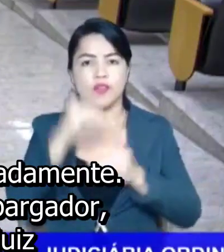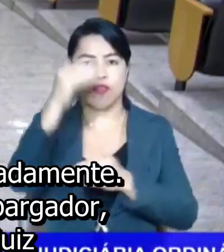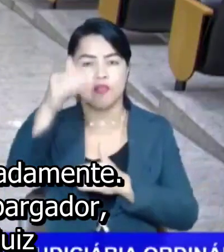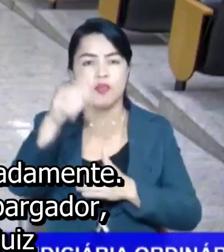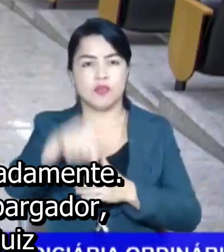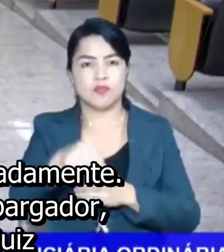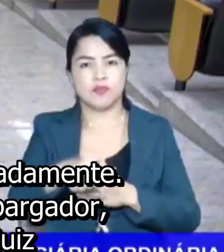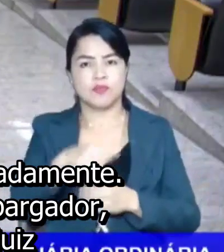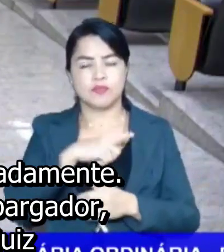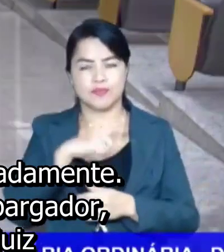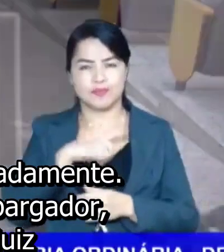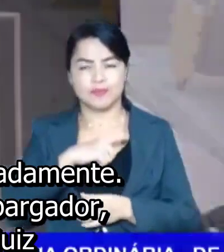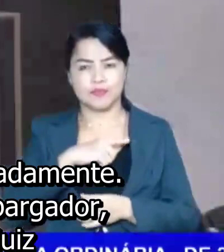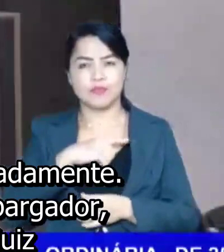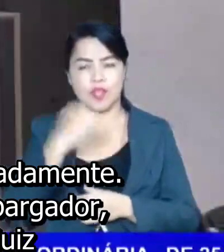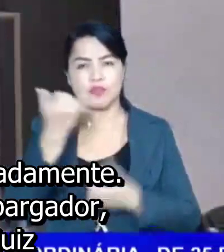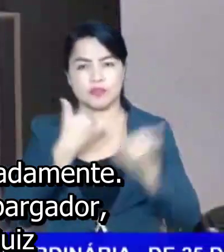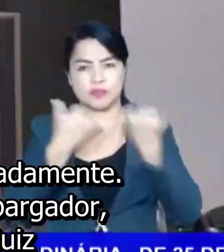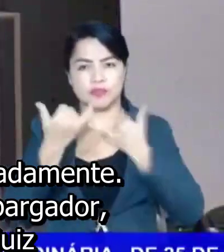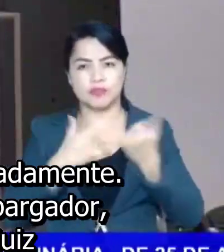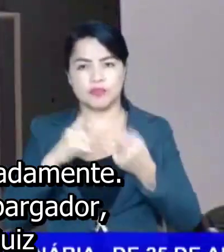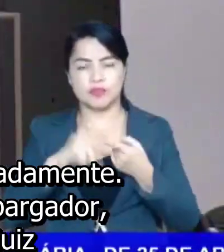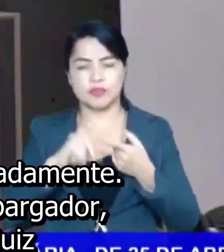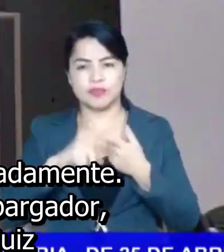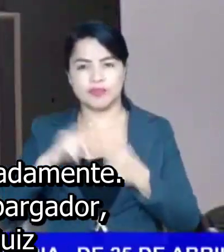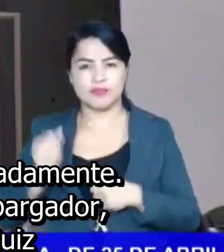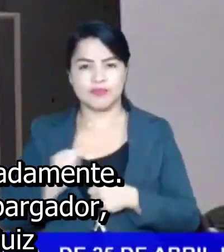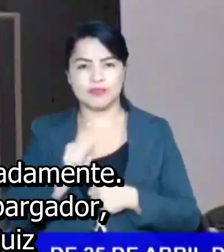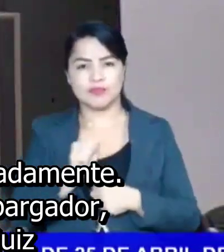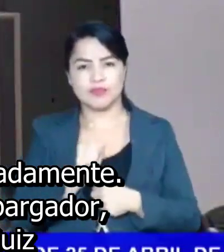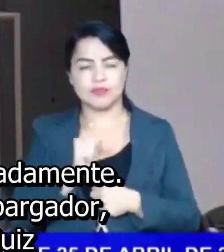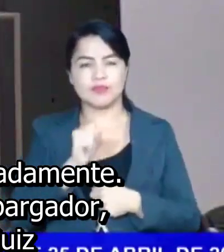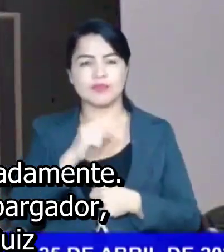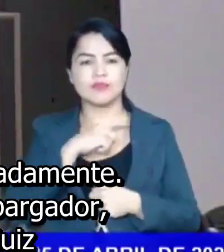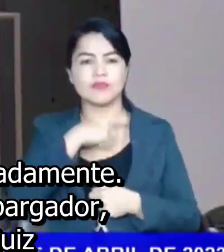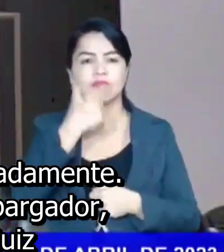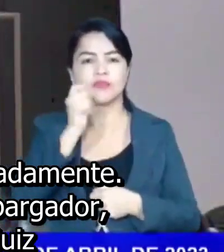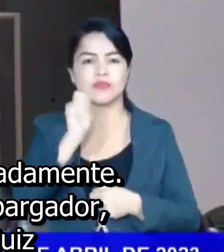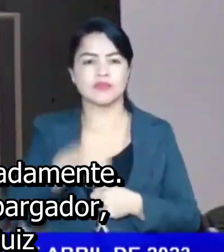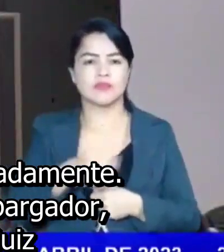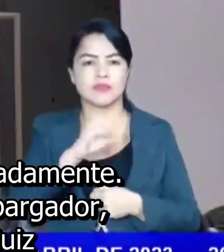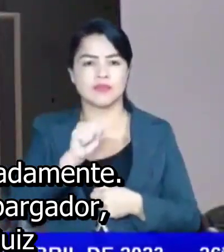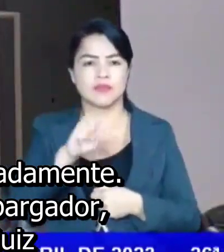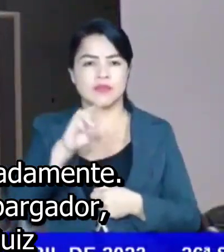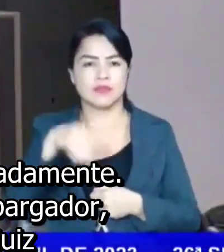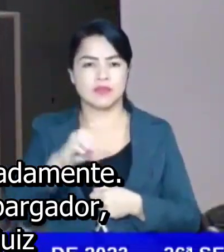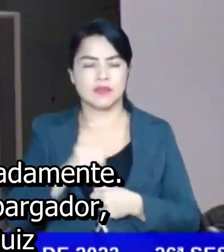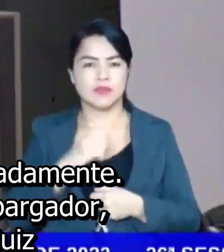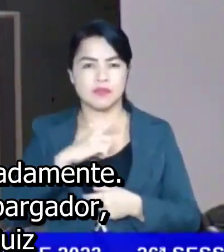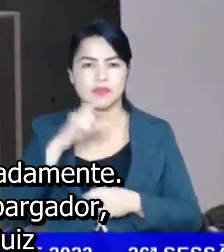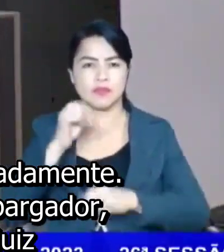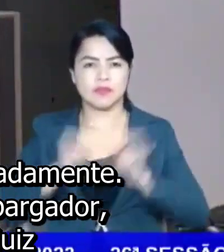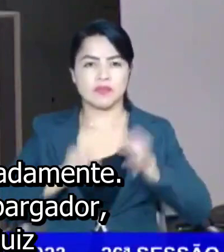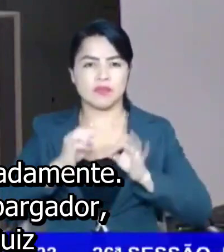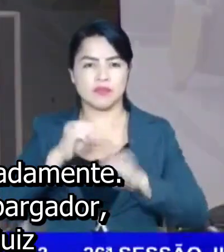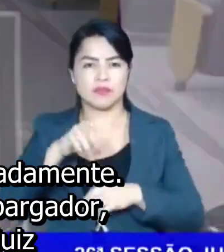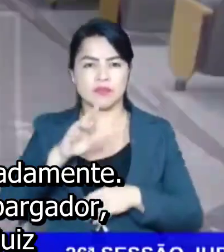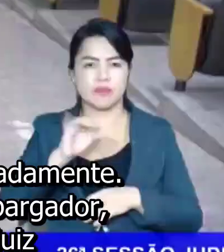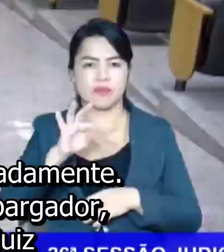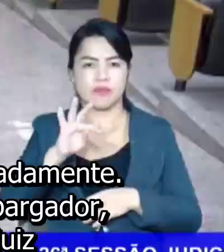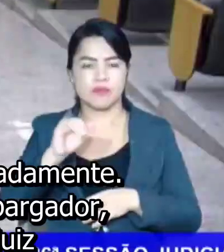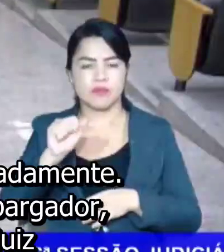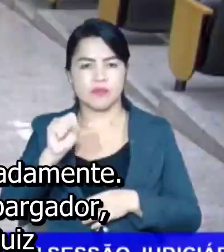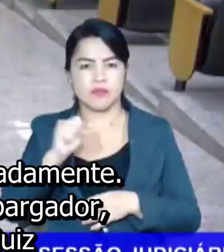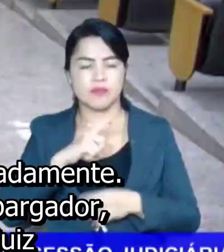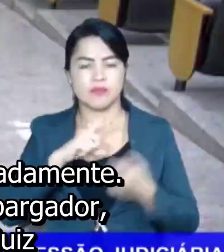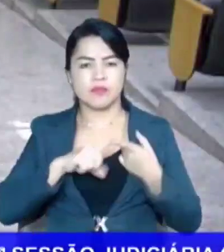sede, justificadamente. E presente aqui em sua mesa, o desembargador João Lages fazendo leitura dos papéis. Matias, a juíza